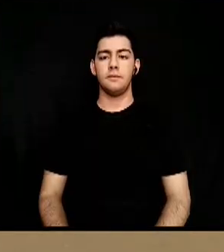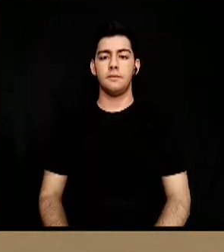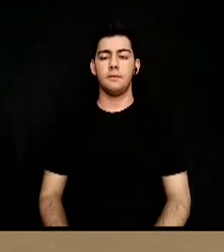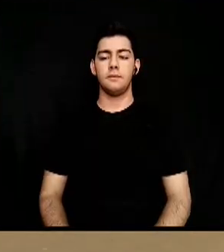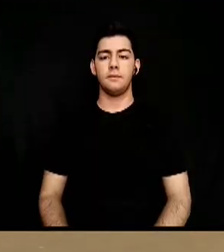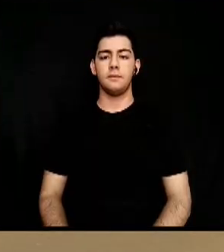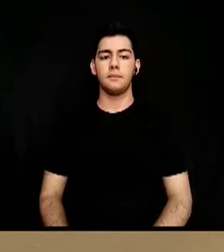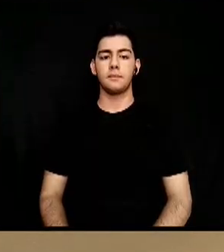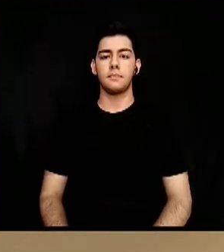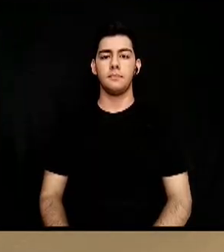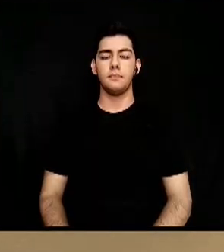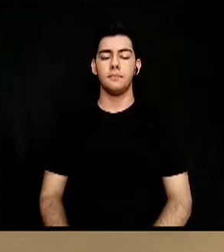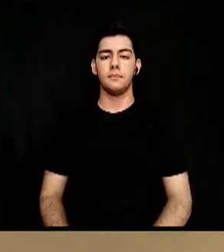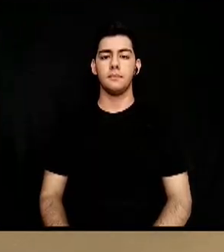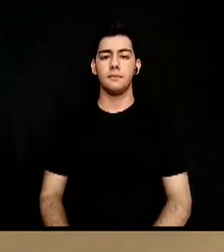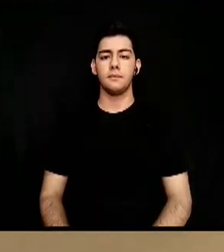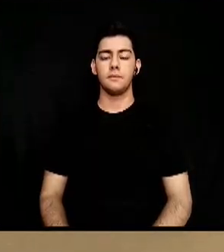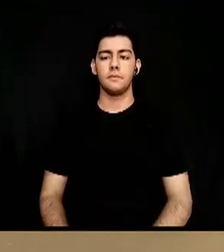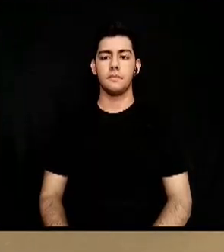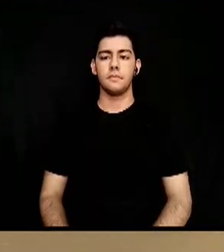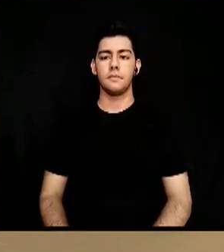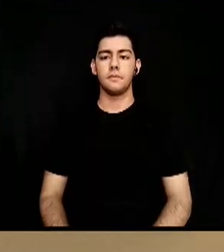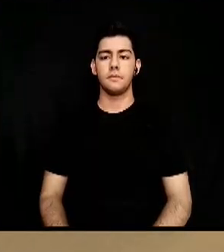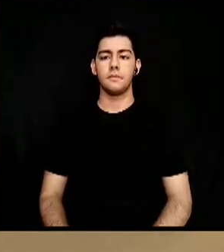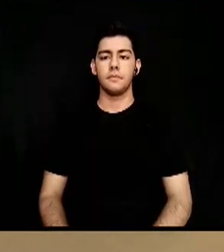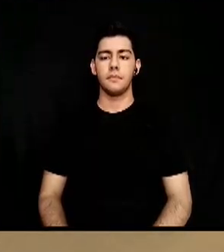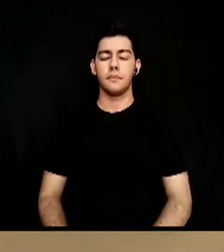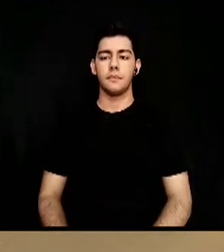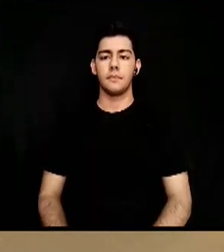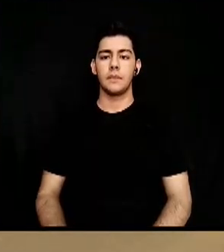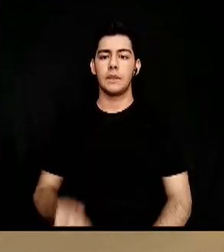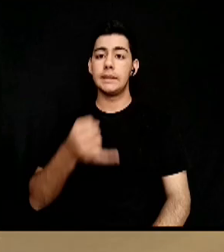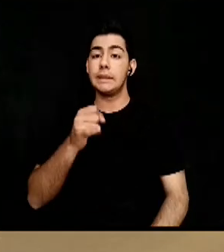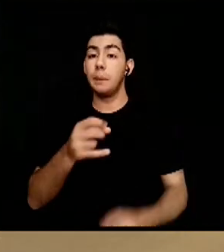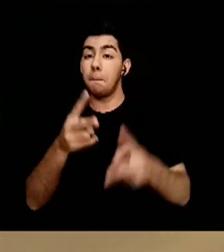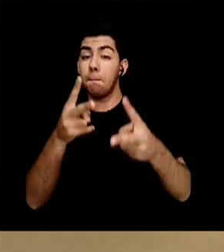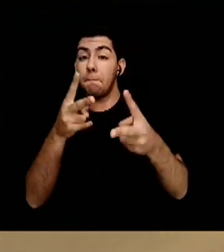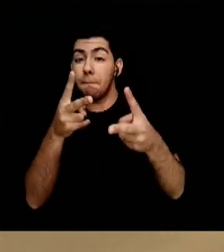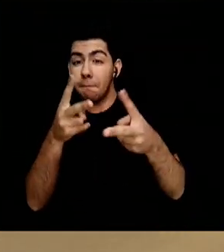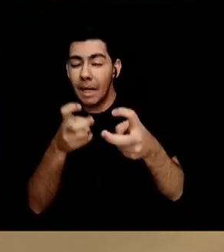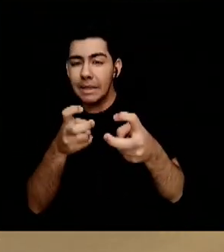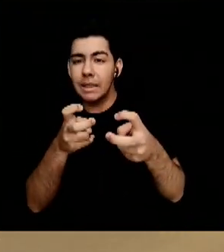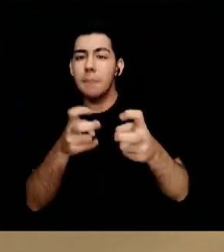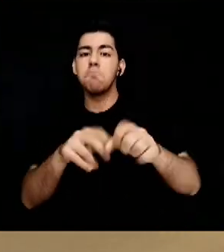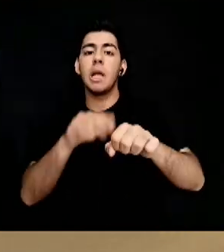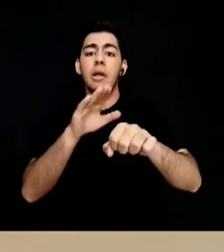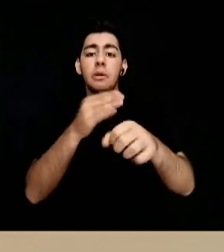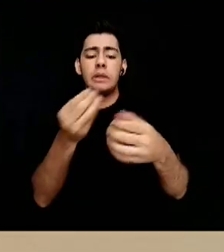Batendo. Se percebeu que a esponja está muito carregada, vai lá, lava de novo,